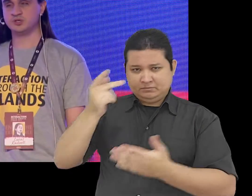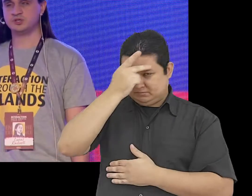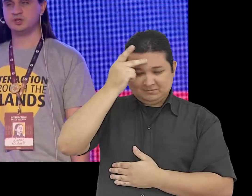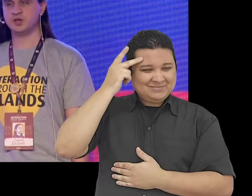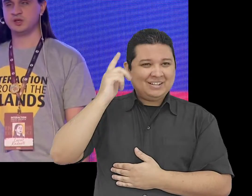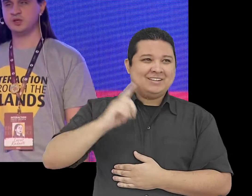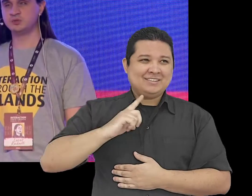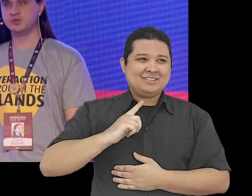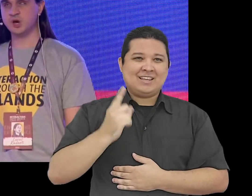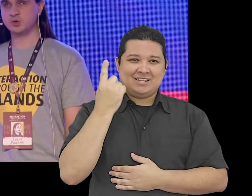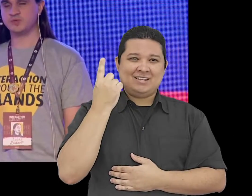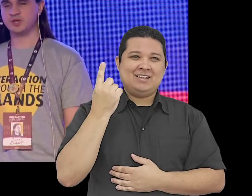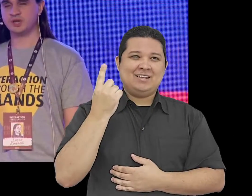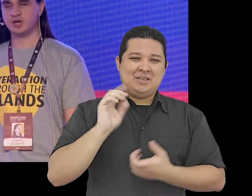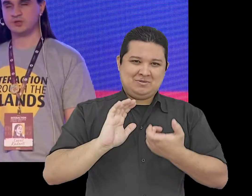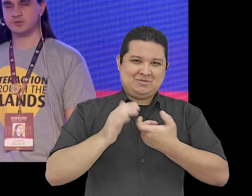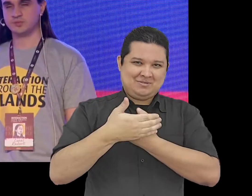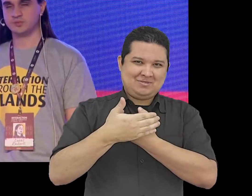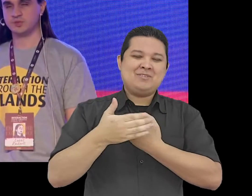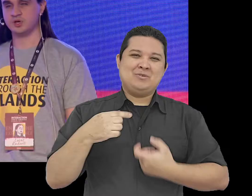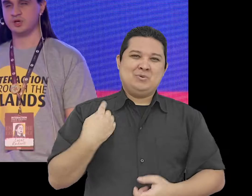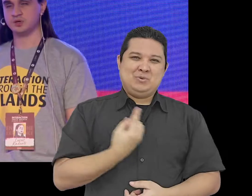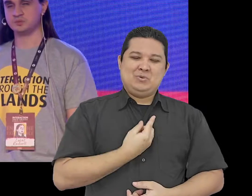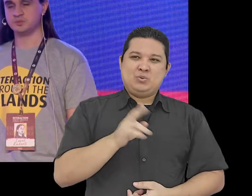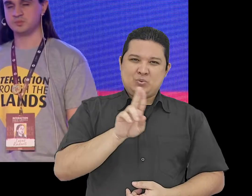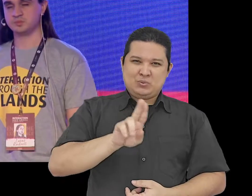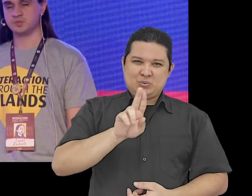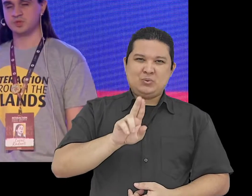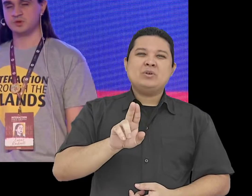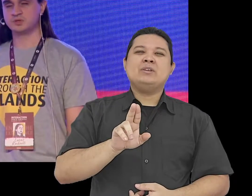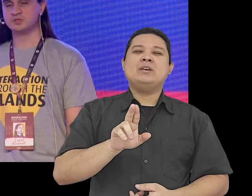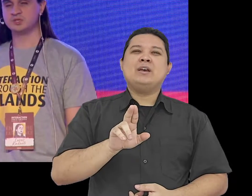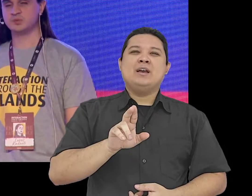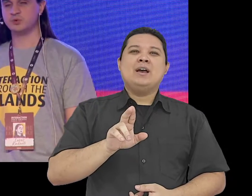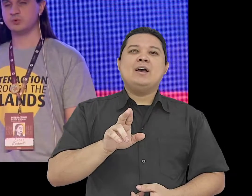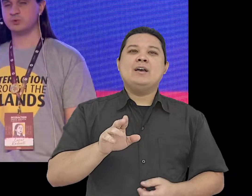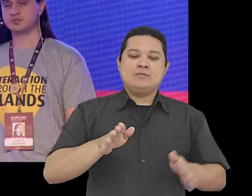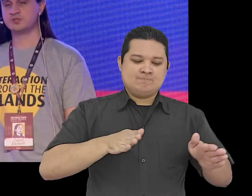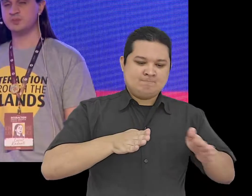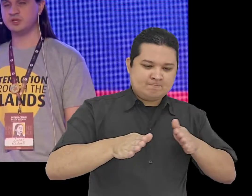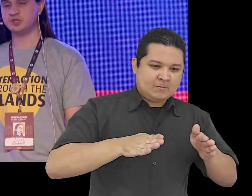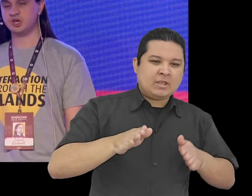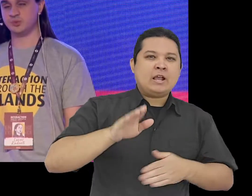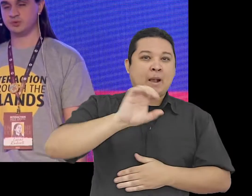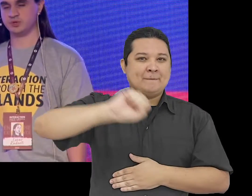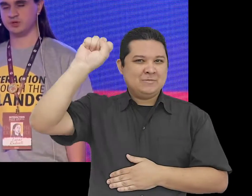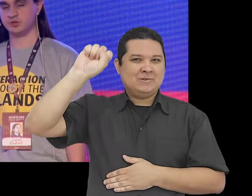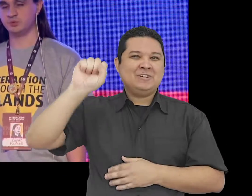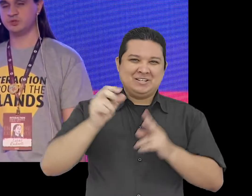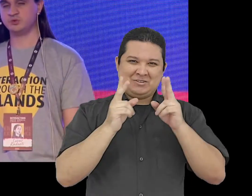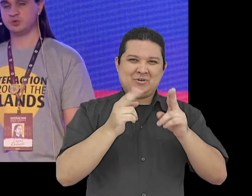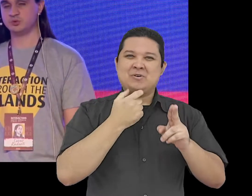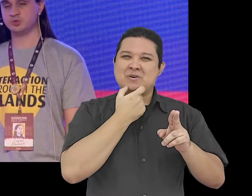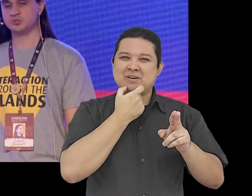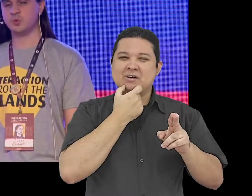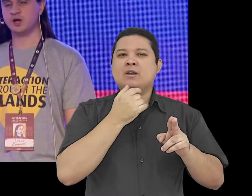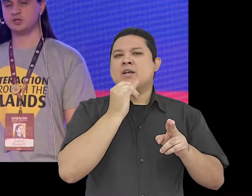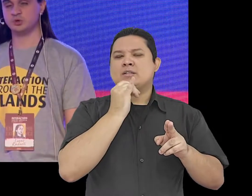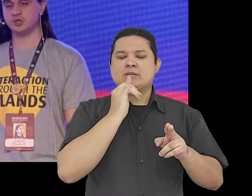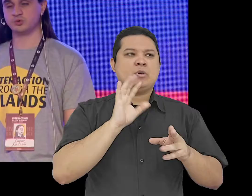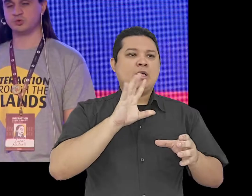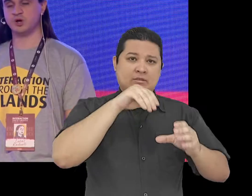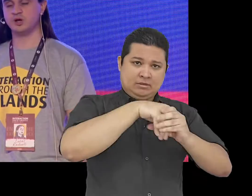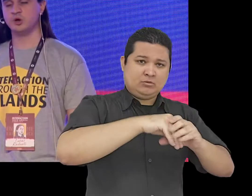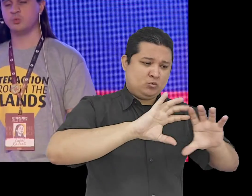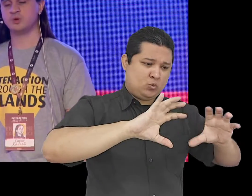a gente gosta, tem um termo que foi criado, que se chama o Accessibility Champion, né? Então, dentro de um